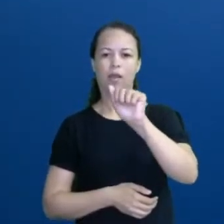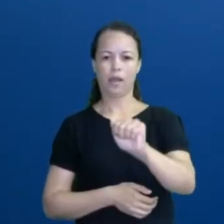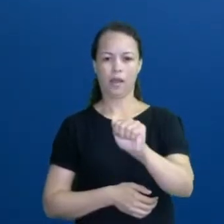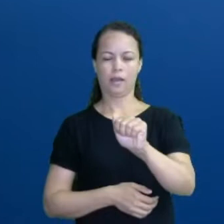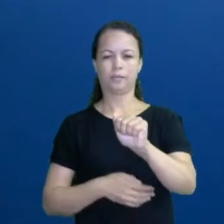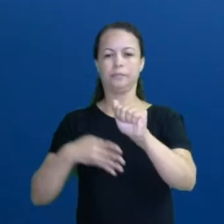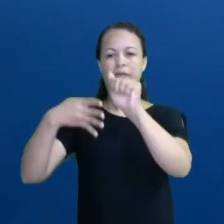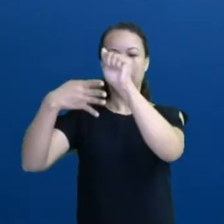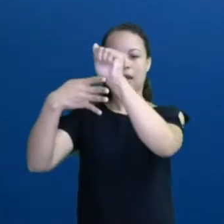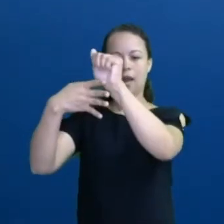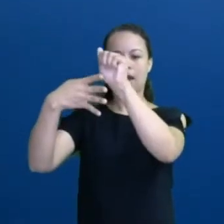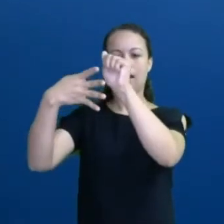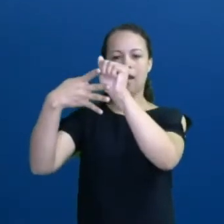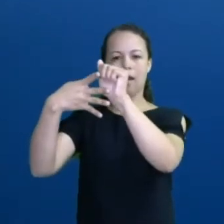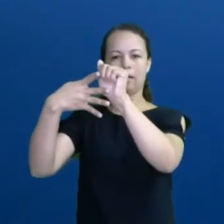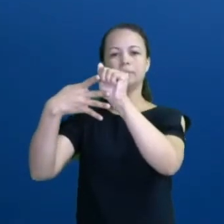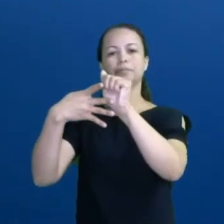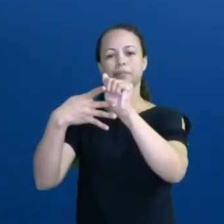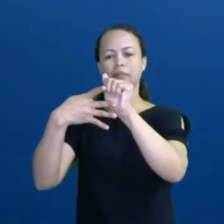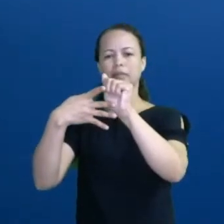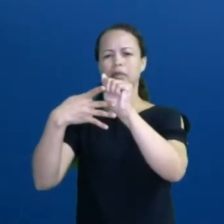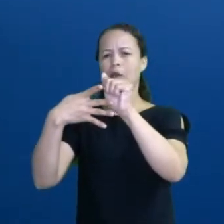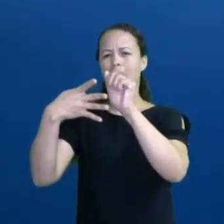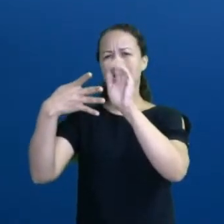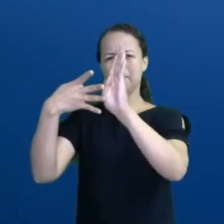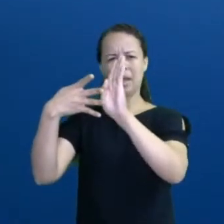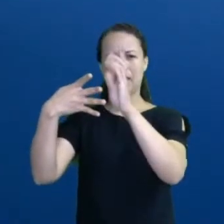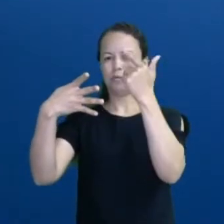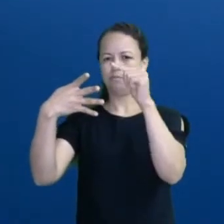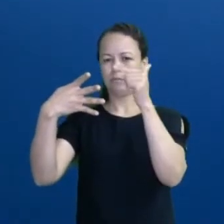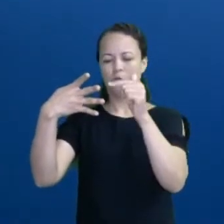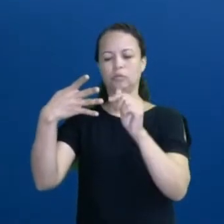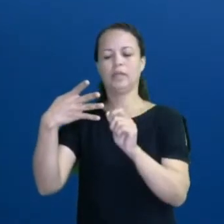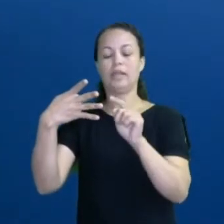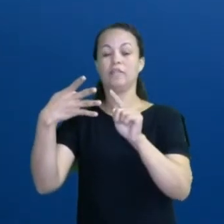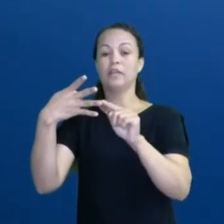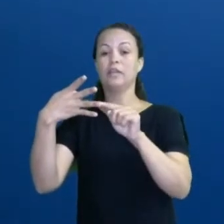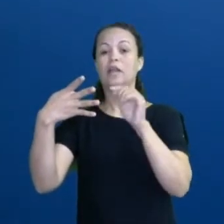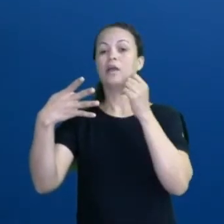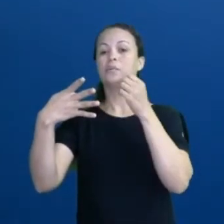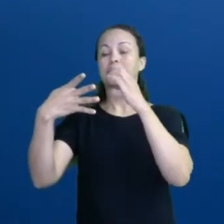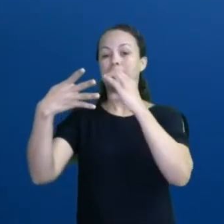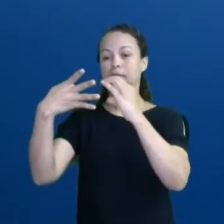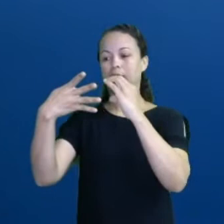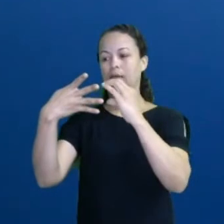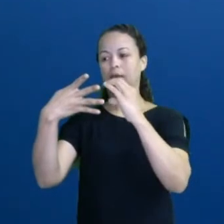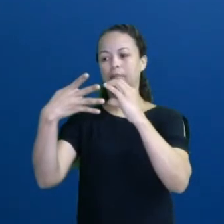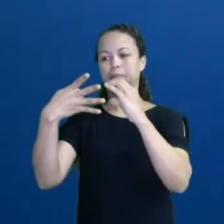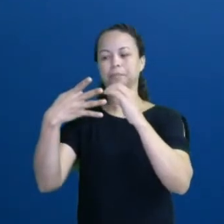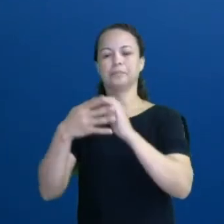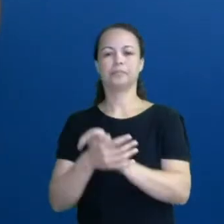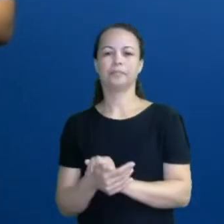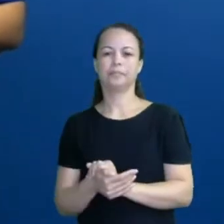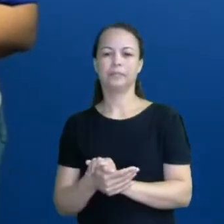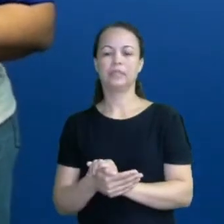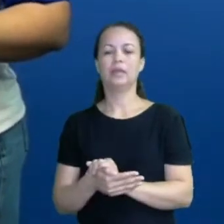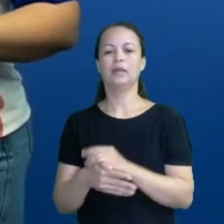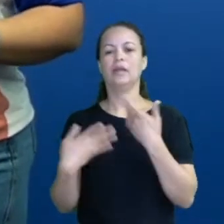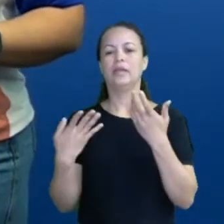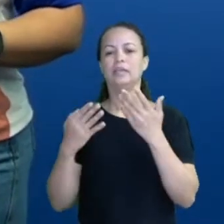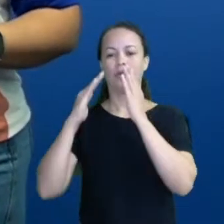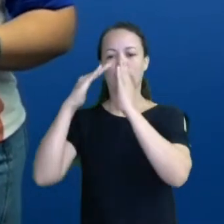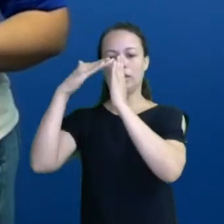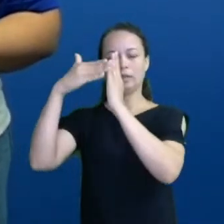A, não tem nenhum nome com B. Qual é a letra que vem depois do B? A letrinha C. Então, essa lista aqui, ela